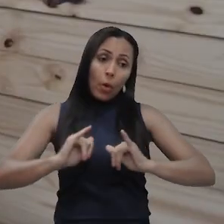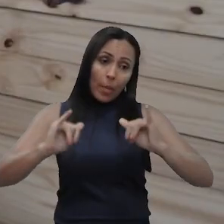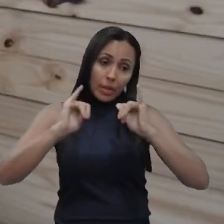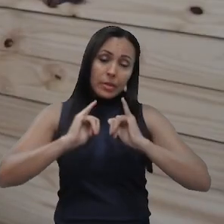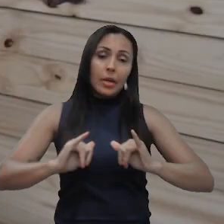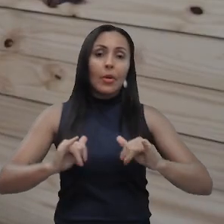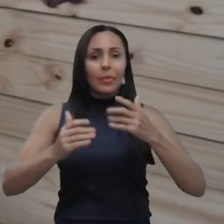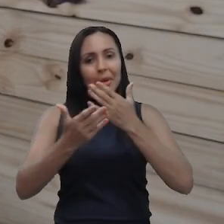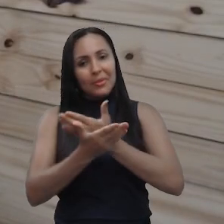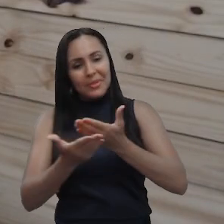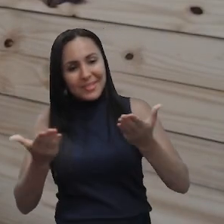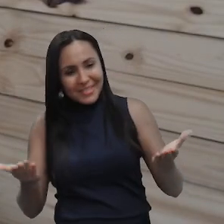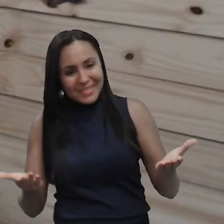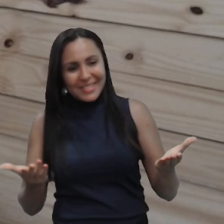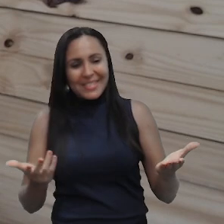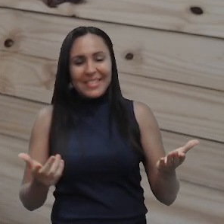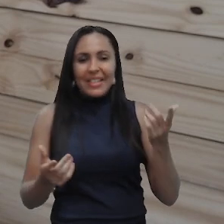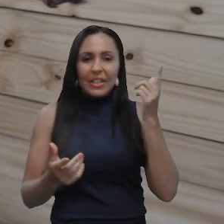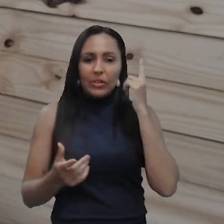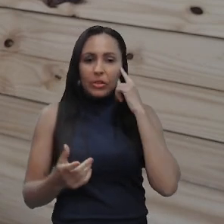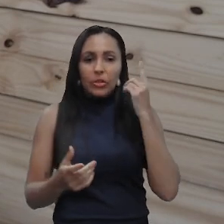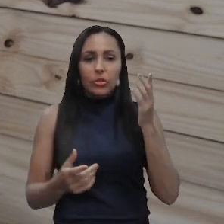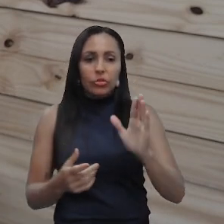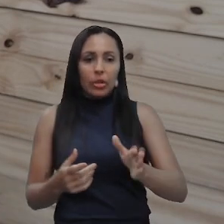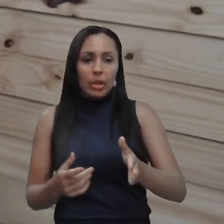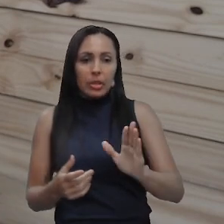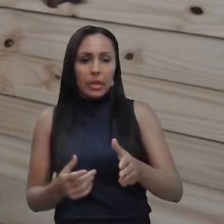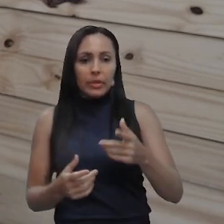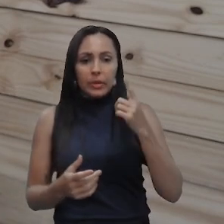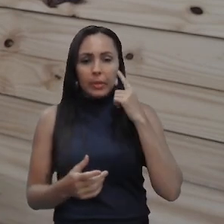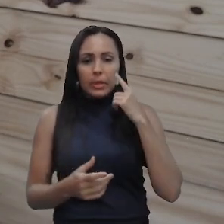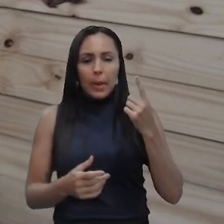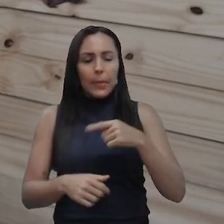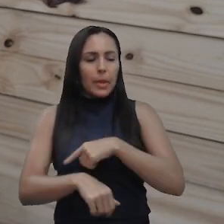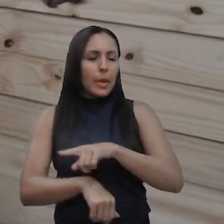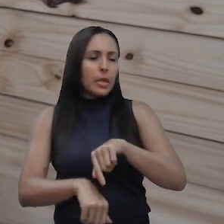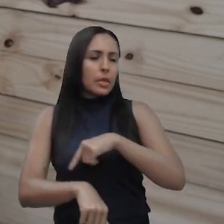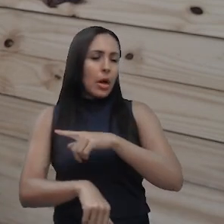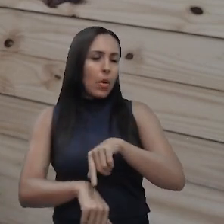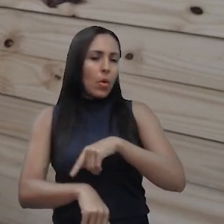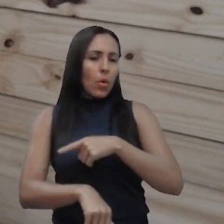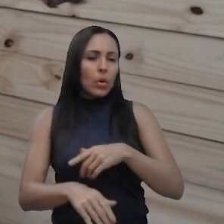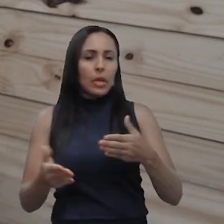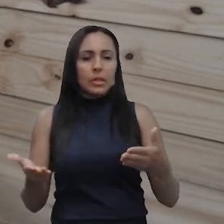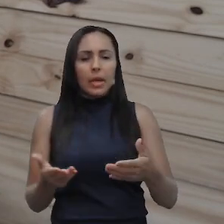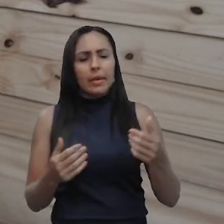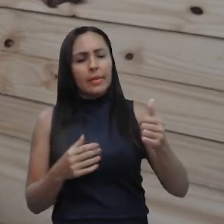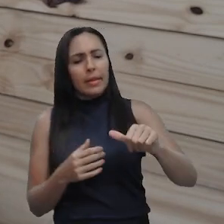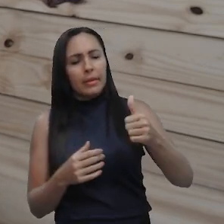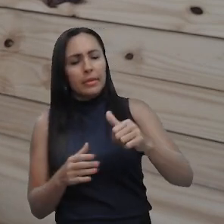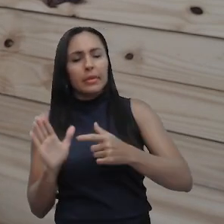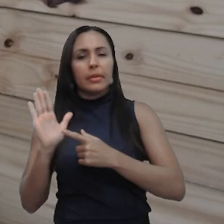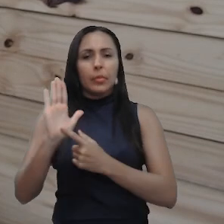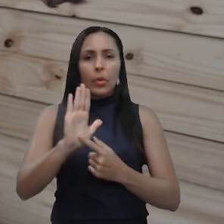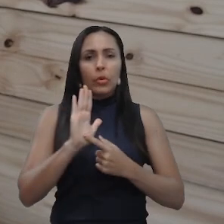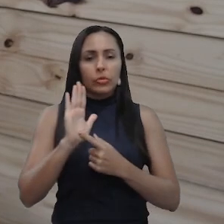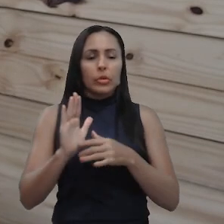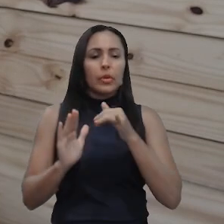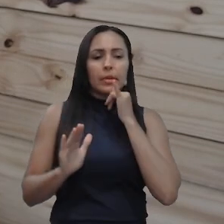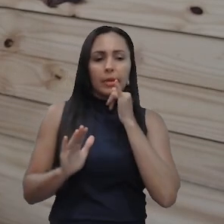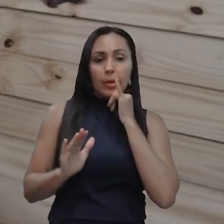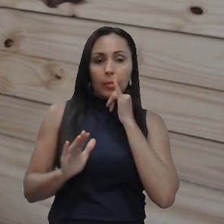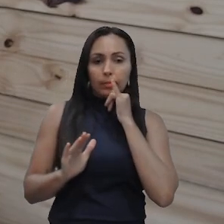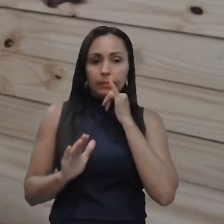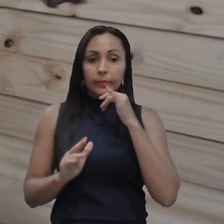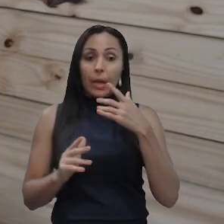talo, porque quando se trata de grid, eu poderia passar horas aqui e a gente ia analisando e mostrando vários outros exemplos. Na